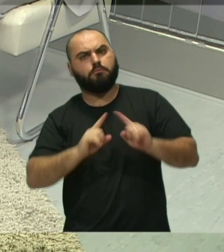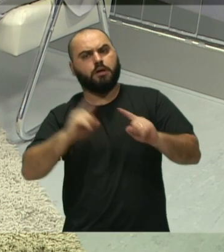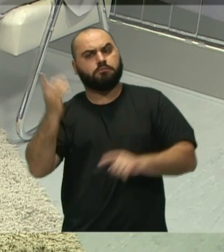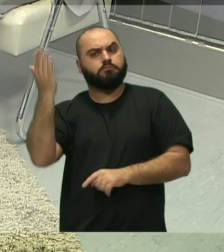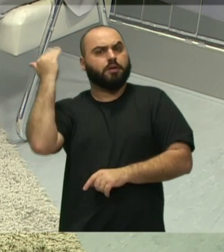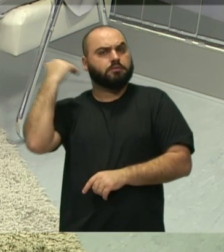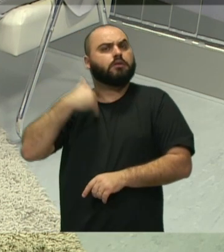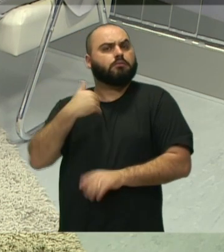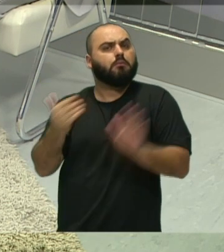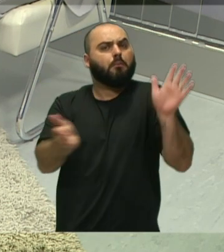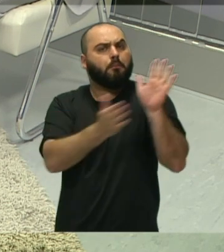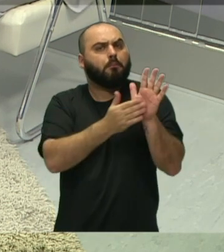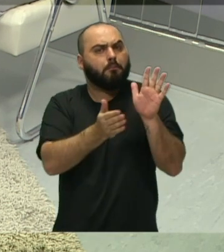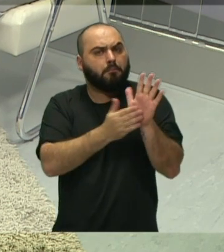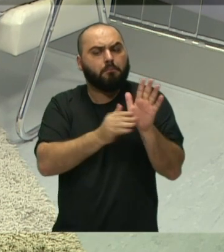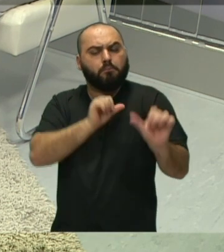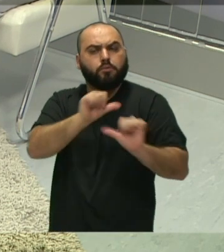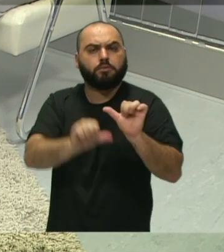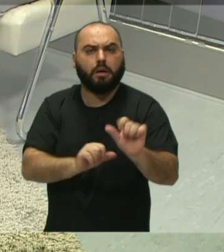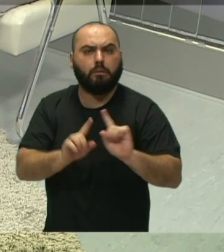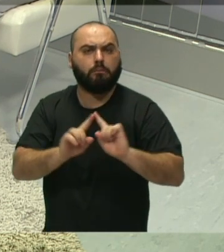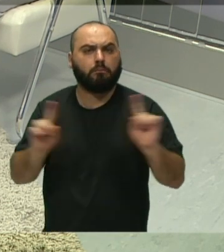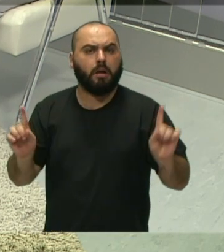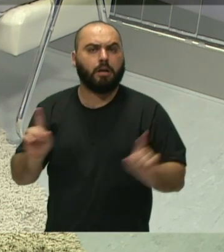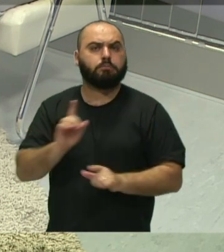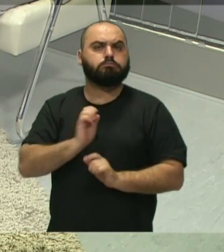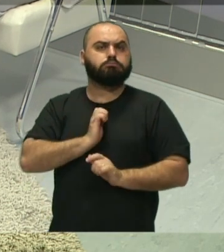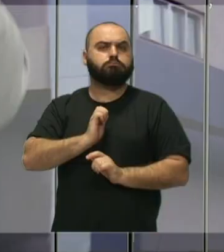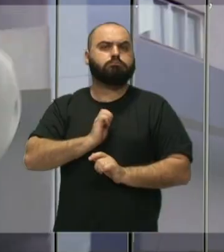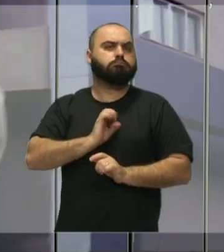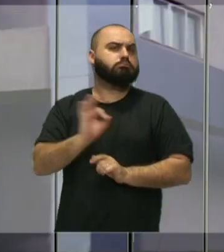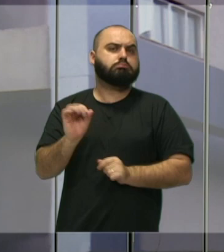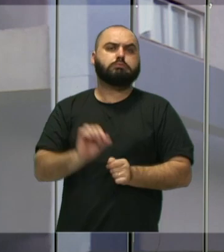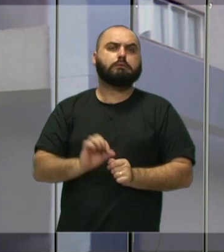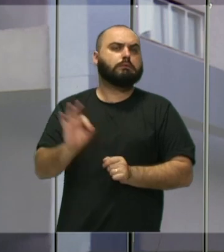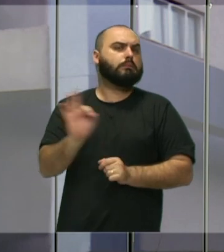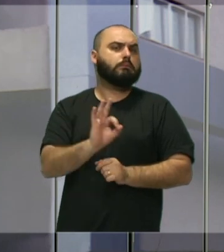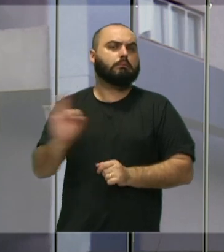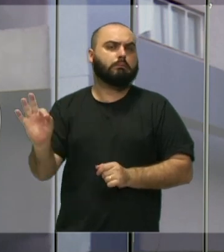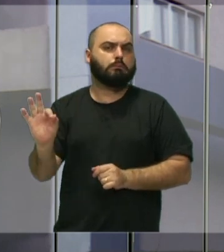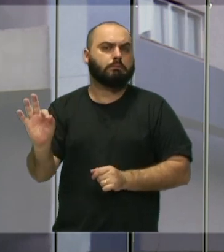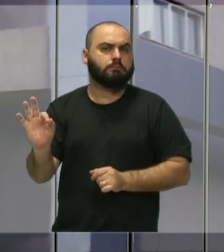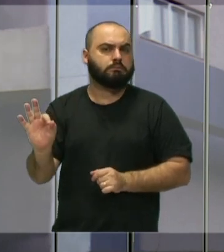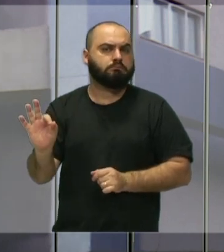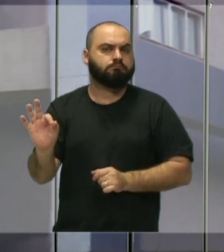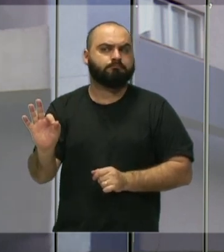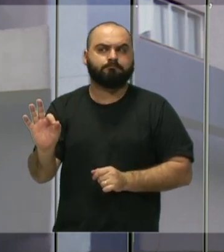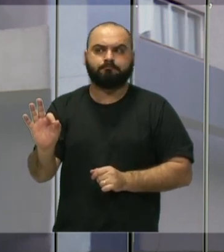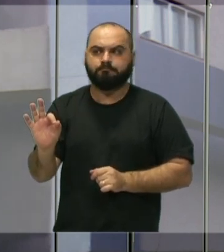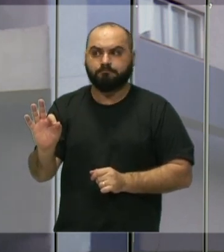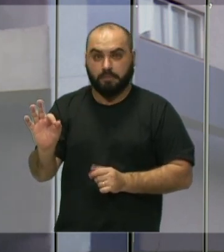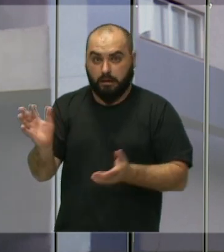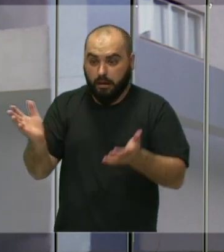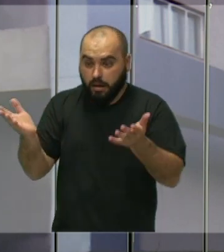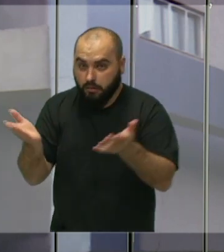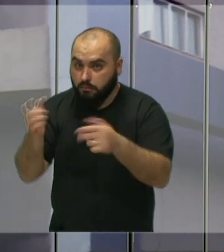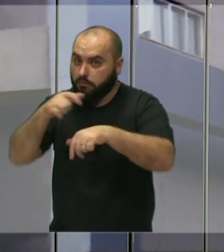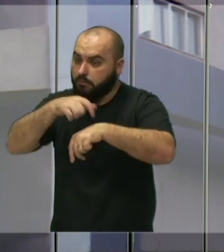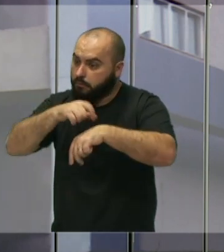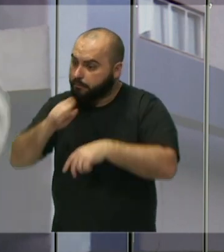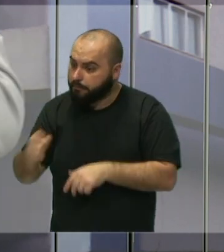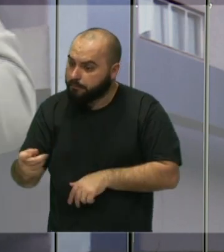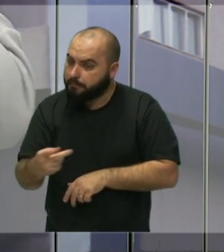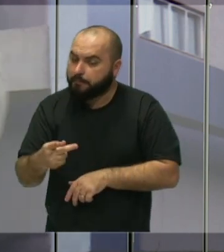de propor uma mudança em relação a isso para que essas comunidades sejam mais bem assistidas e eu não fiz nada. Então, agora é o momento de aproveitar